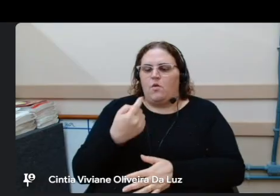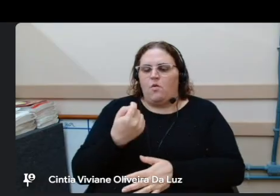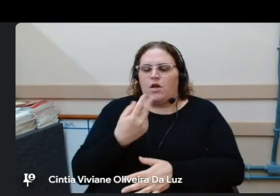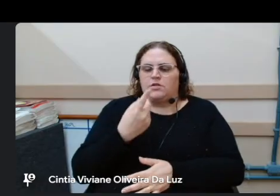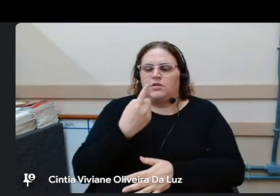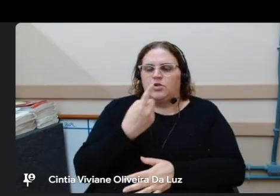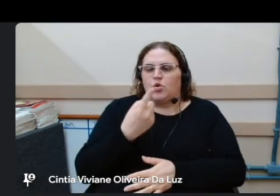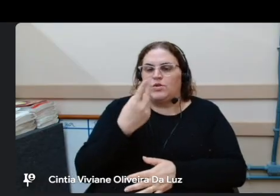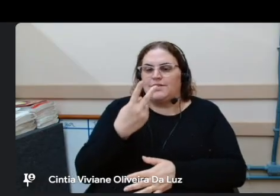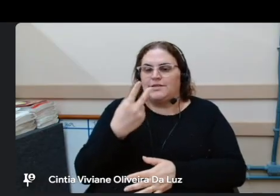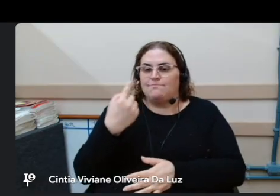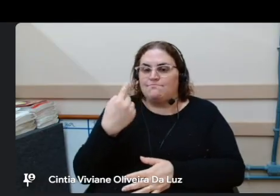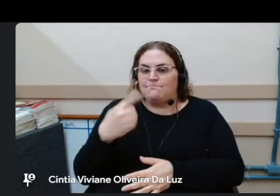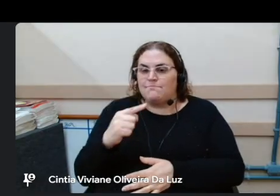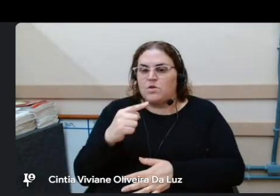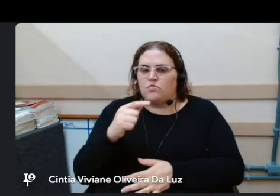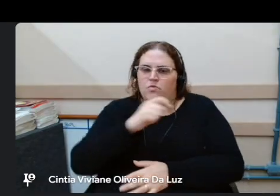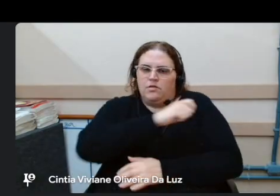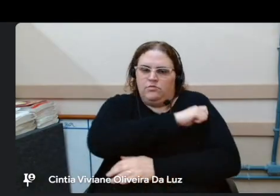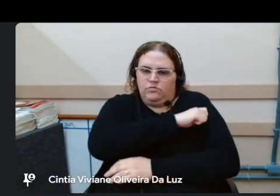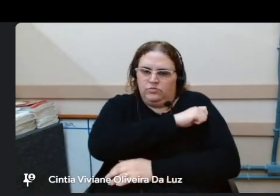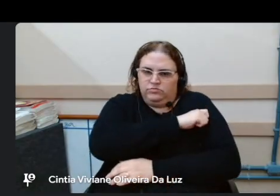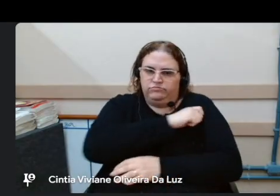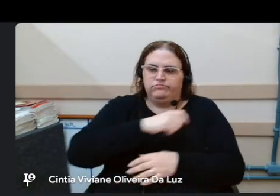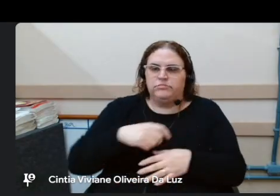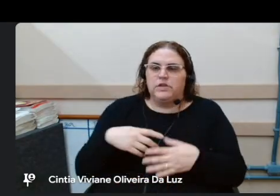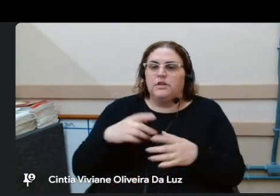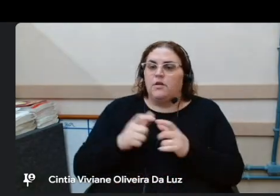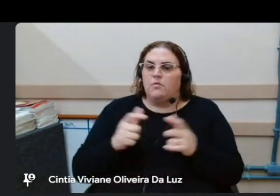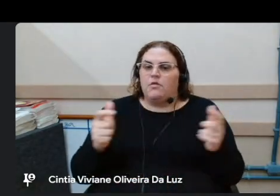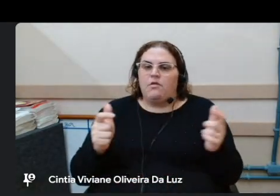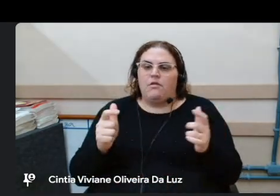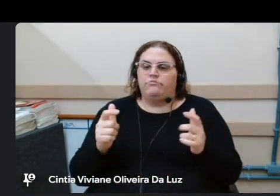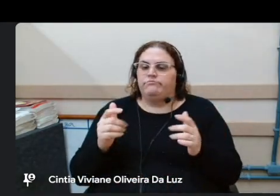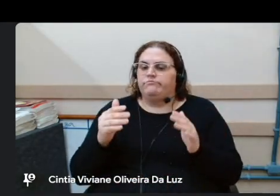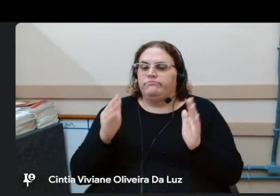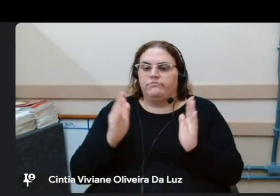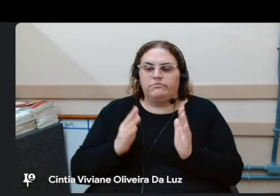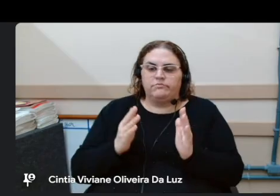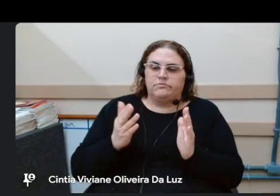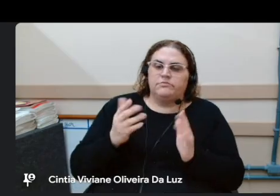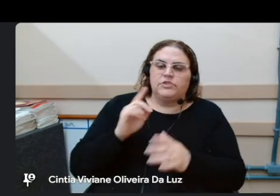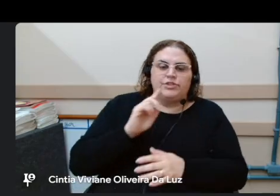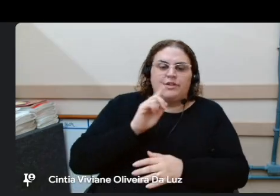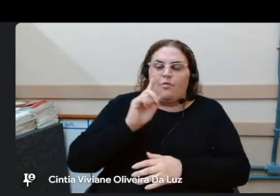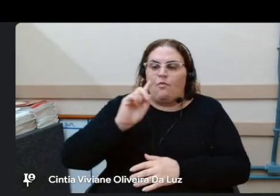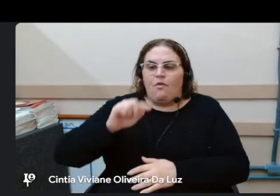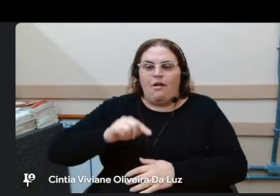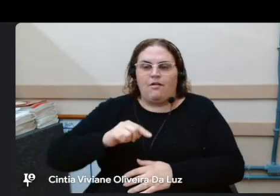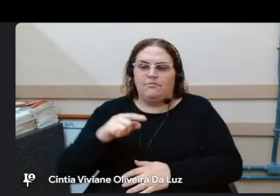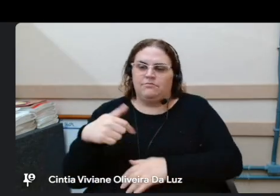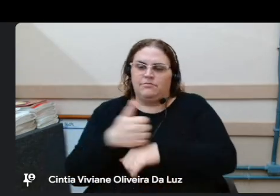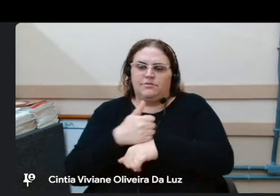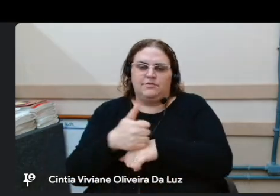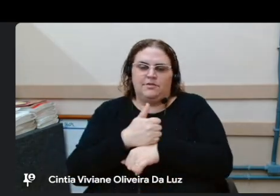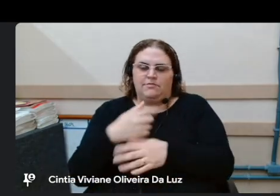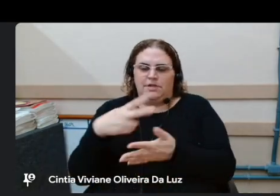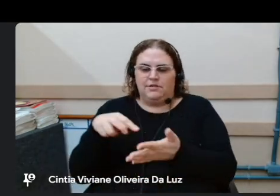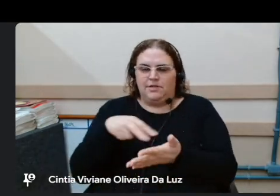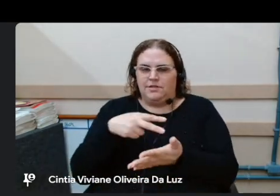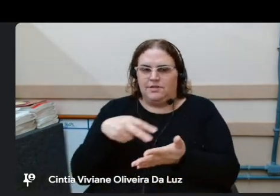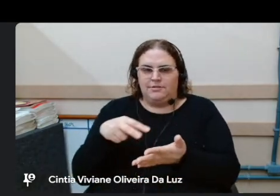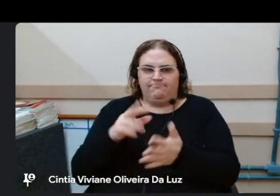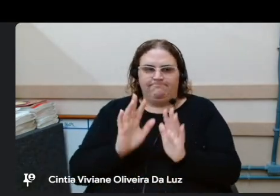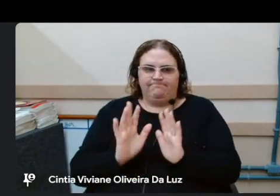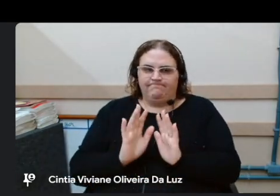dança quase 12.000 alunos e alunas eh e a maior parte deles não vai ser